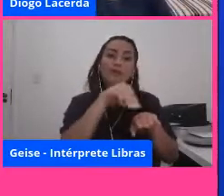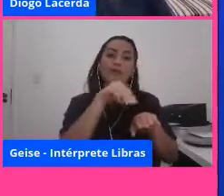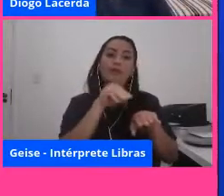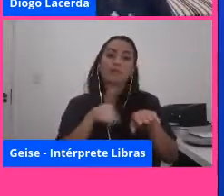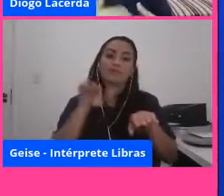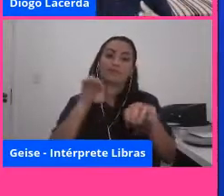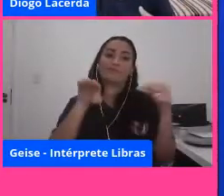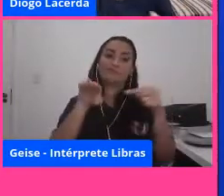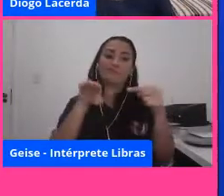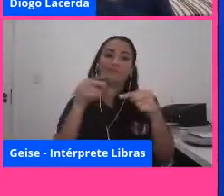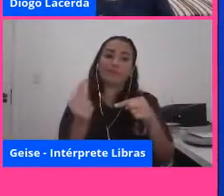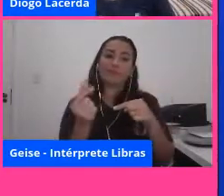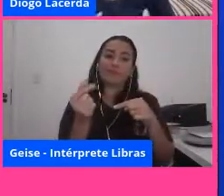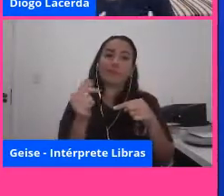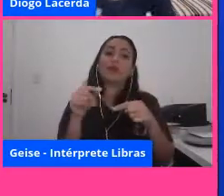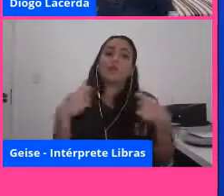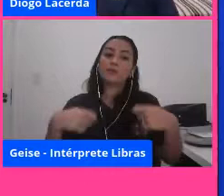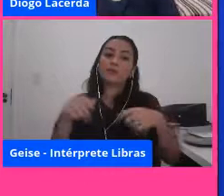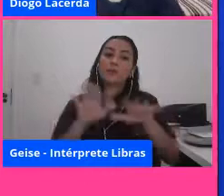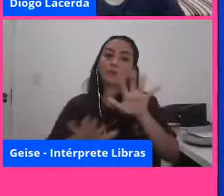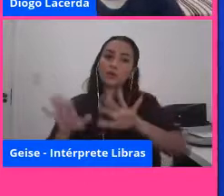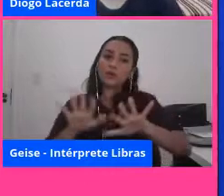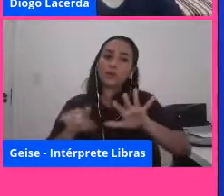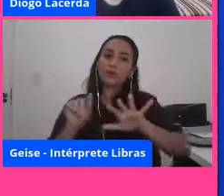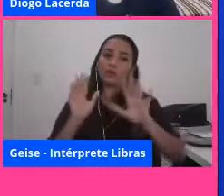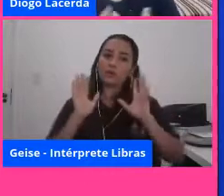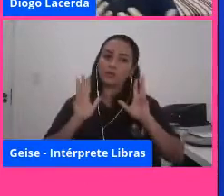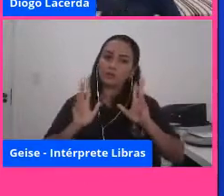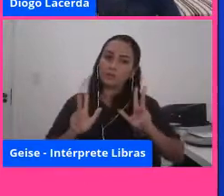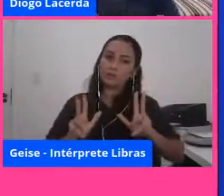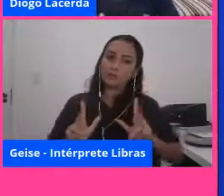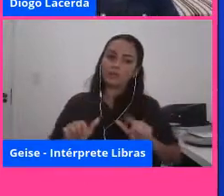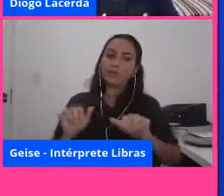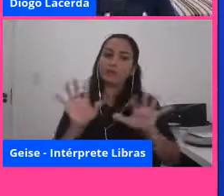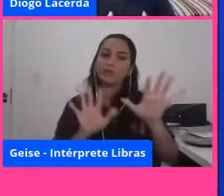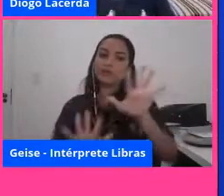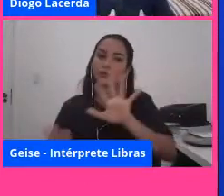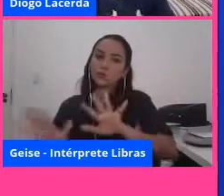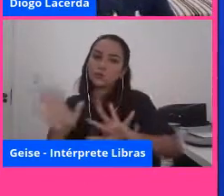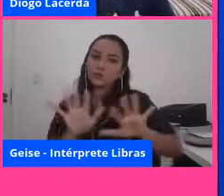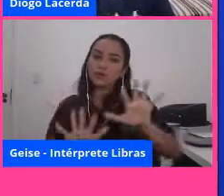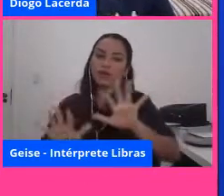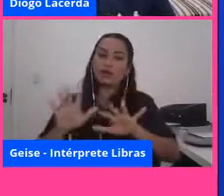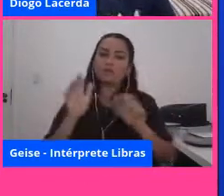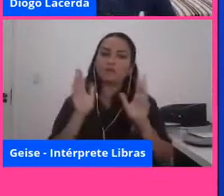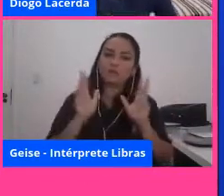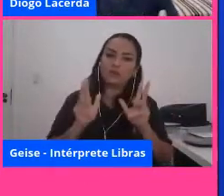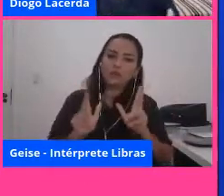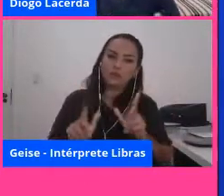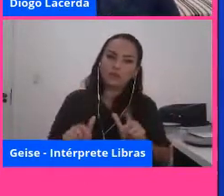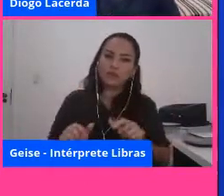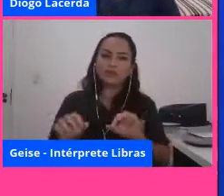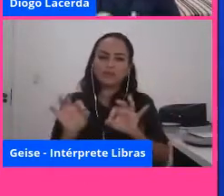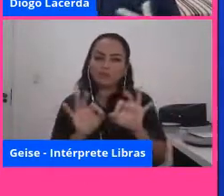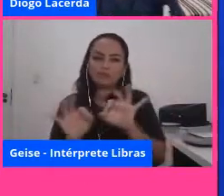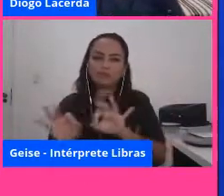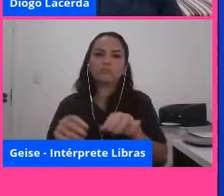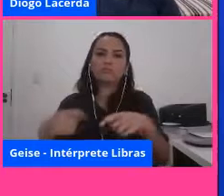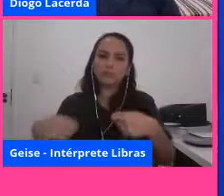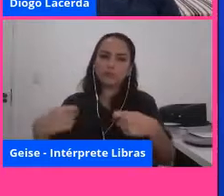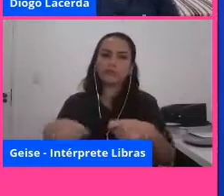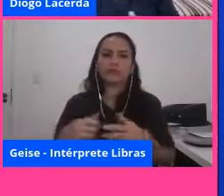cuidados, uma limpeza, uma infraestrutura um pouco maior do que a impressora de FDM. Então, a gente vai ter